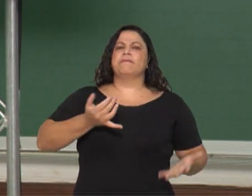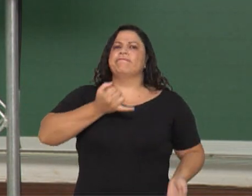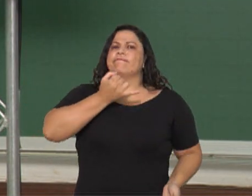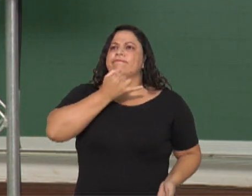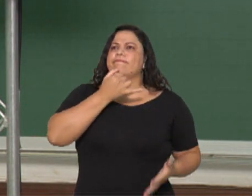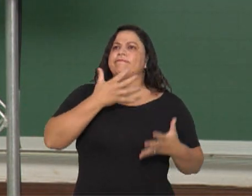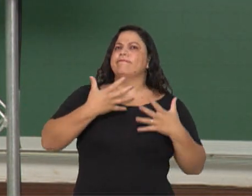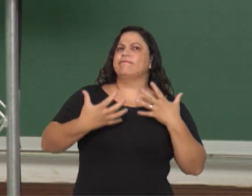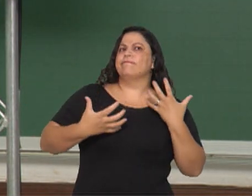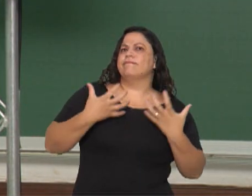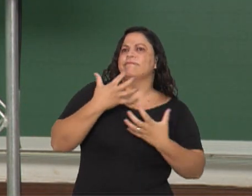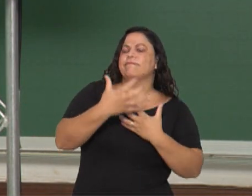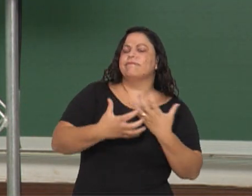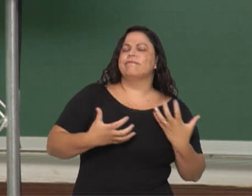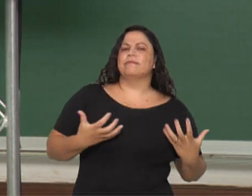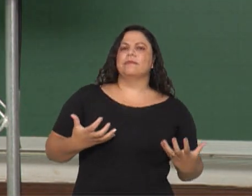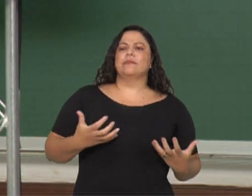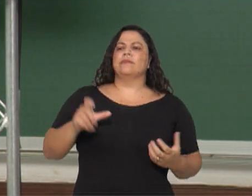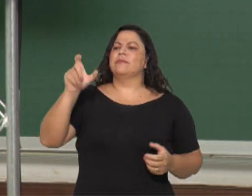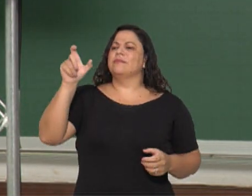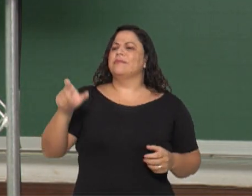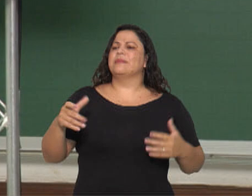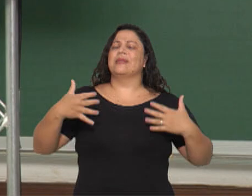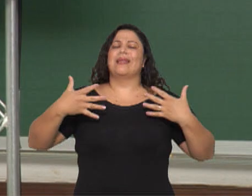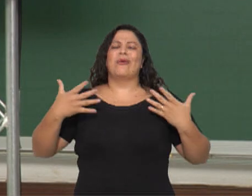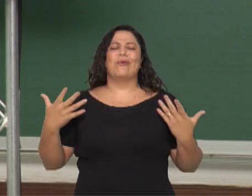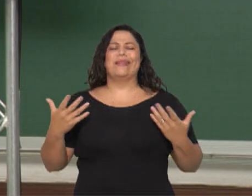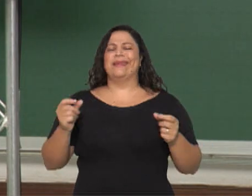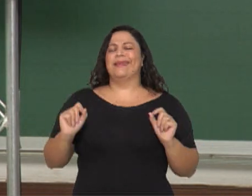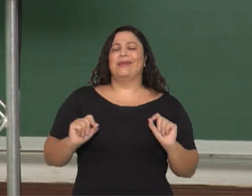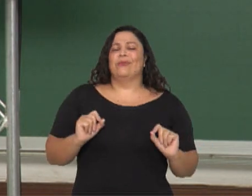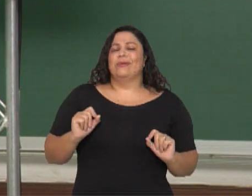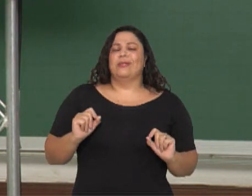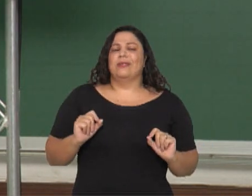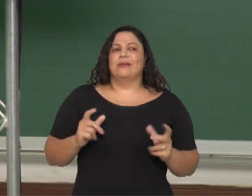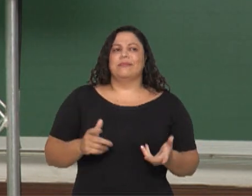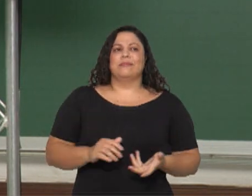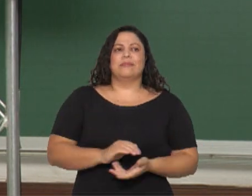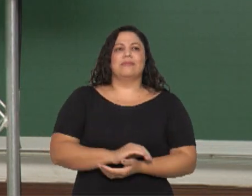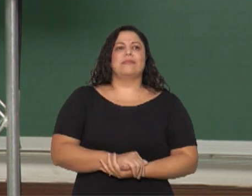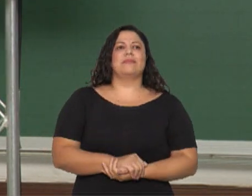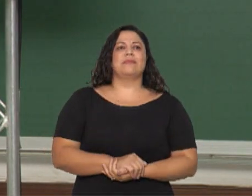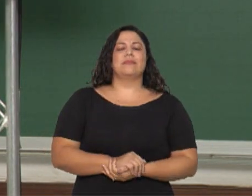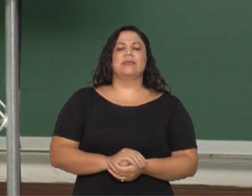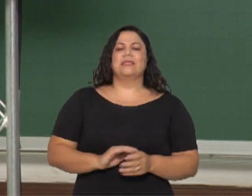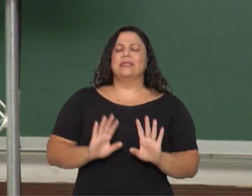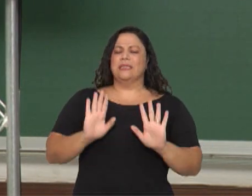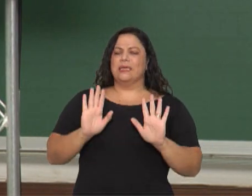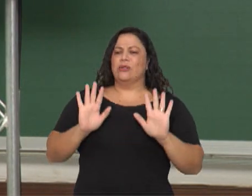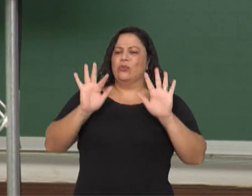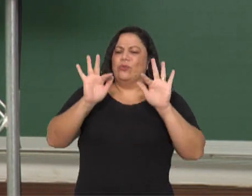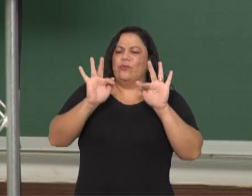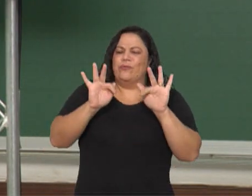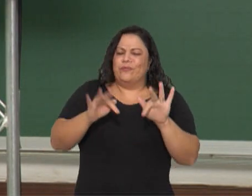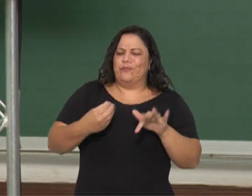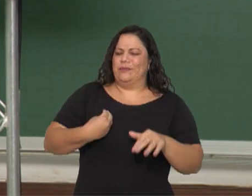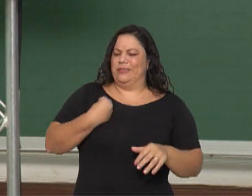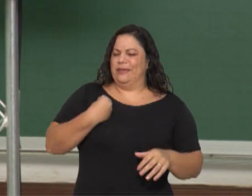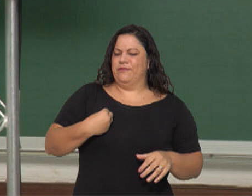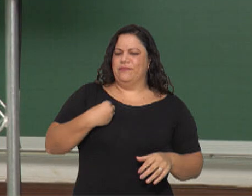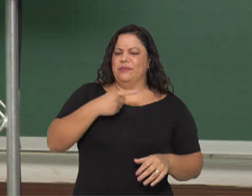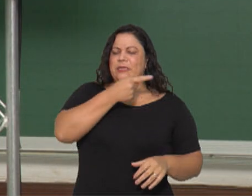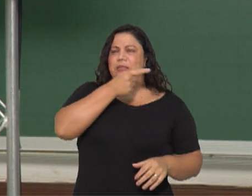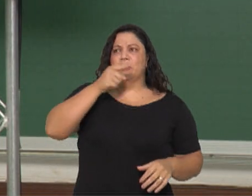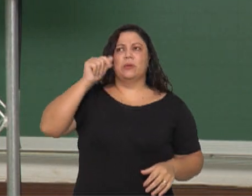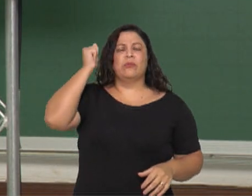de alguém de idade avançada, que al final de sua vida não se arrepiente de não haver cometido poucos